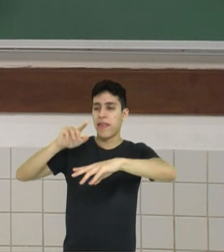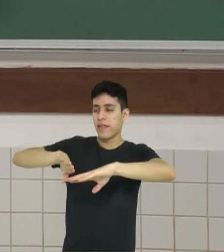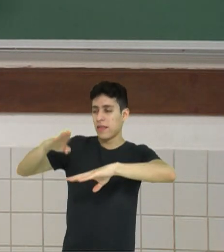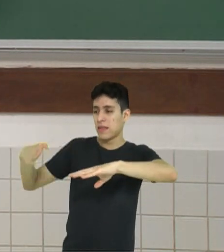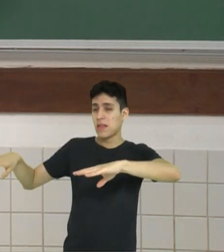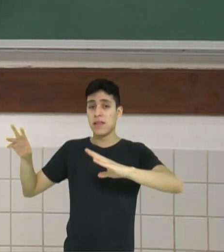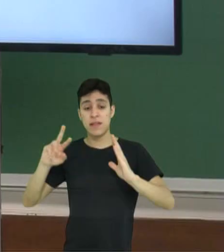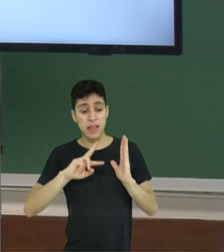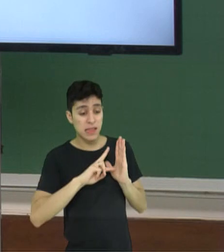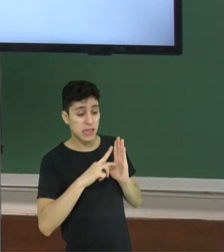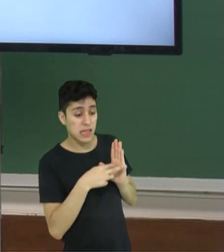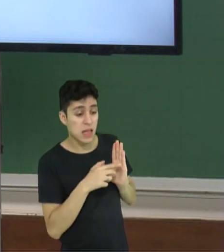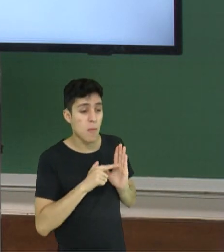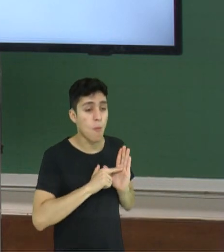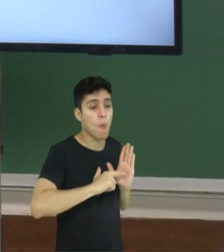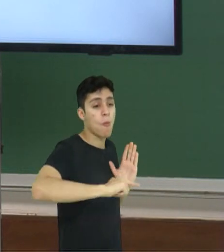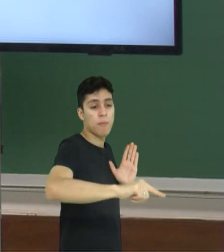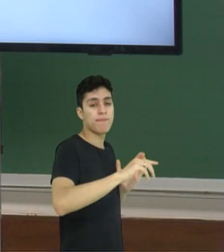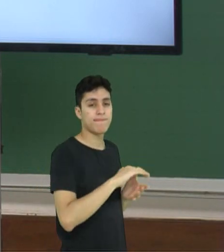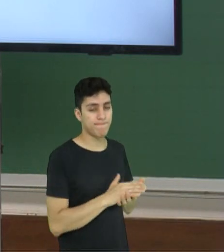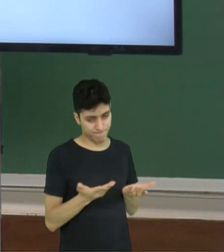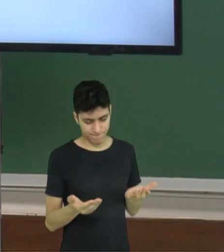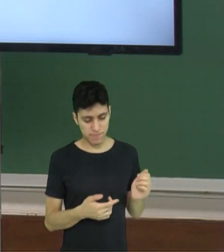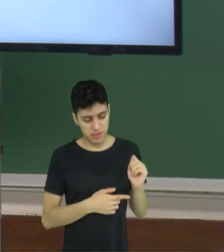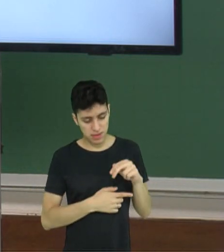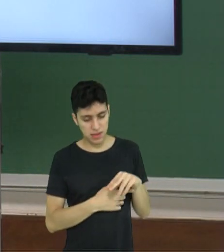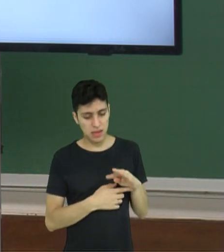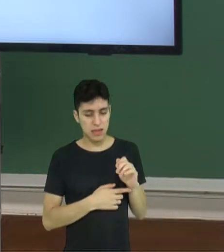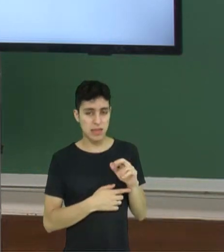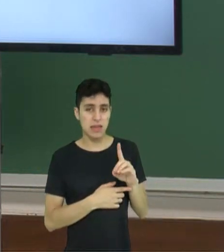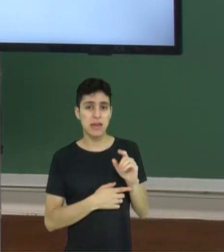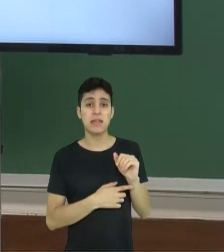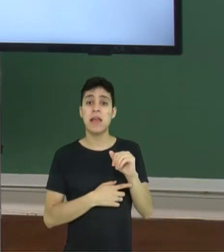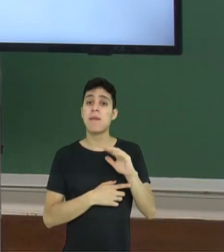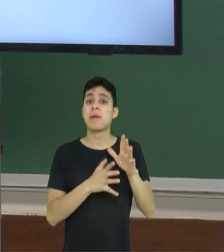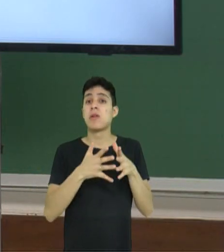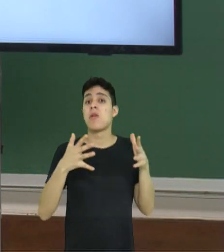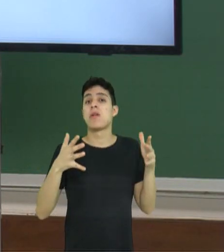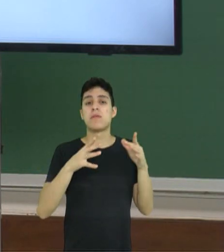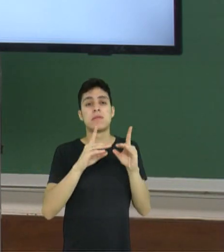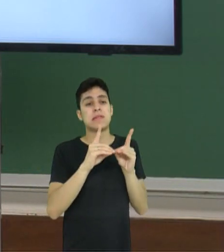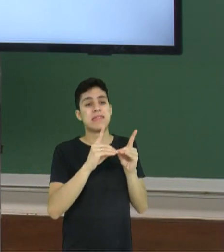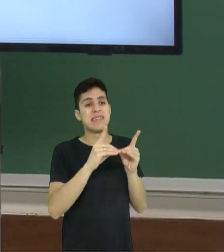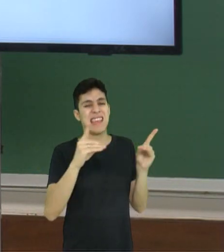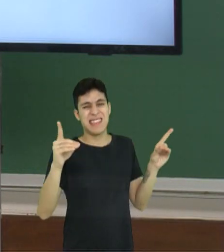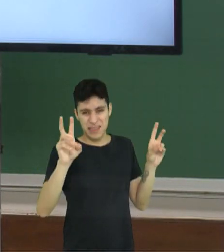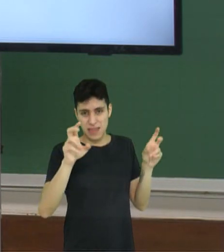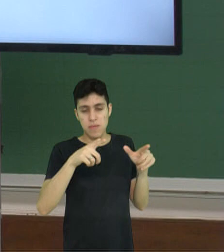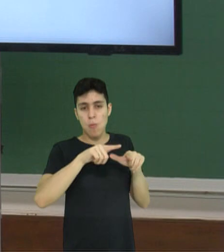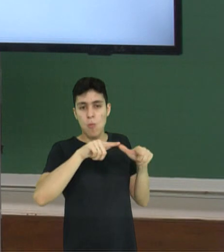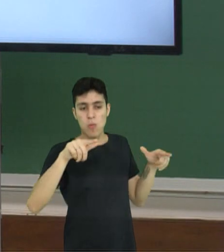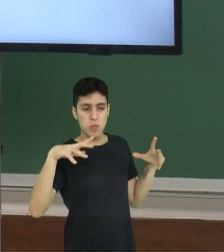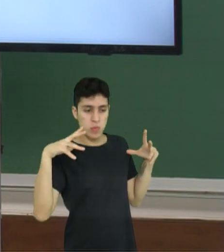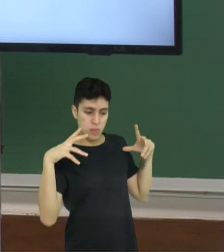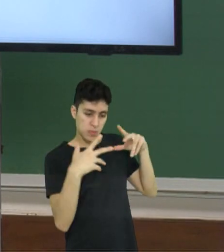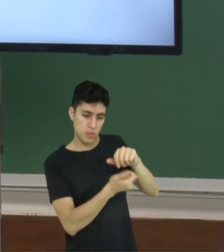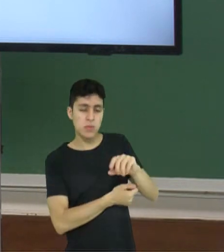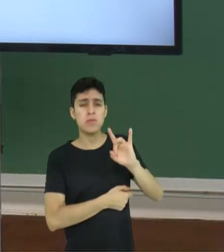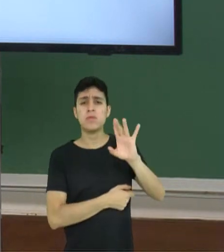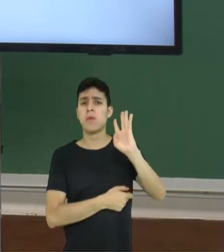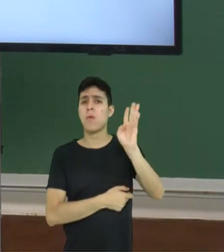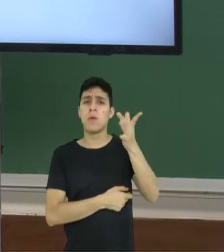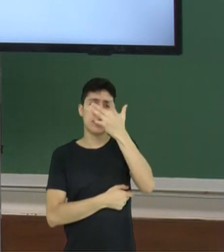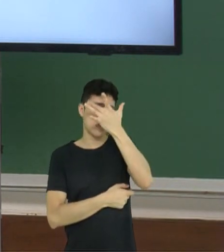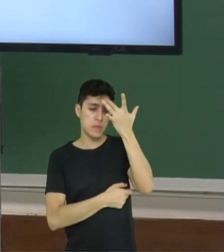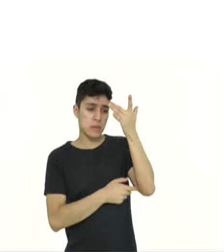áreas desabitadas. E a Antártida é o maior deserto do mundo. Nós temos lá 4.000 cientistas apenas, né? Não temos